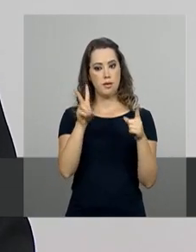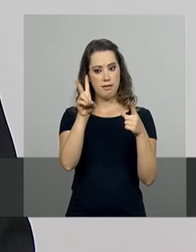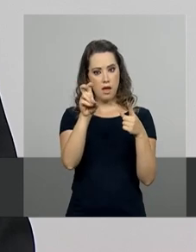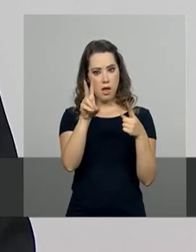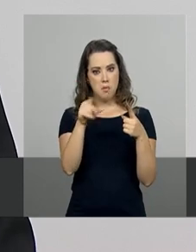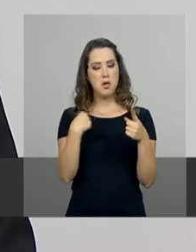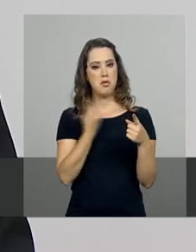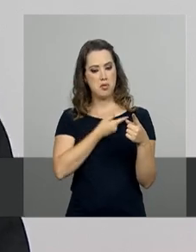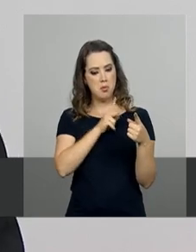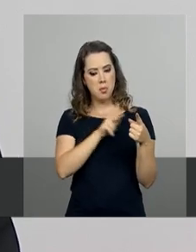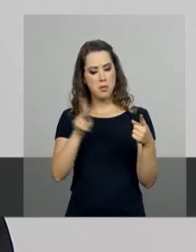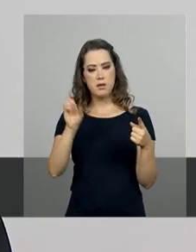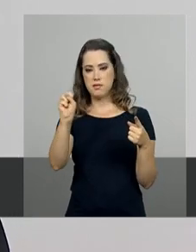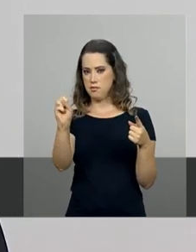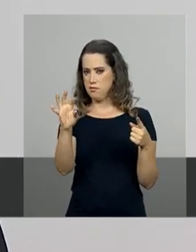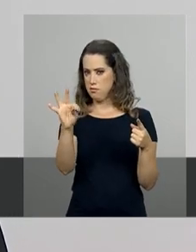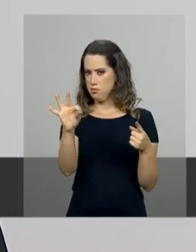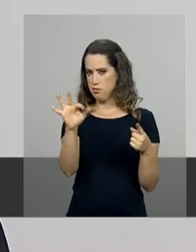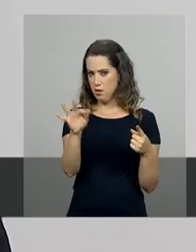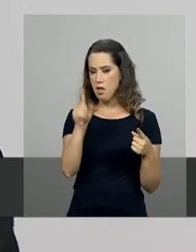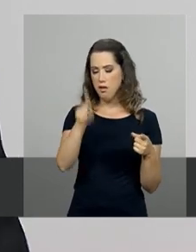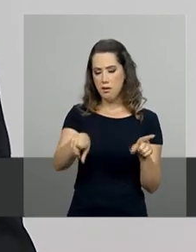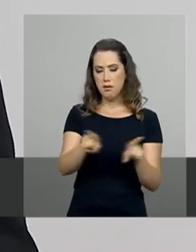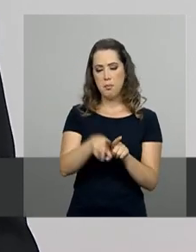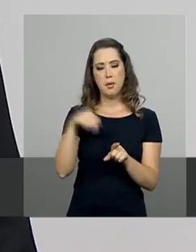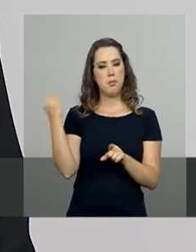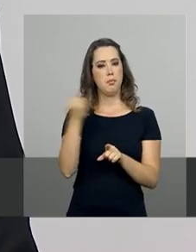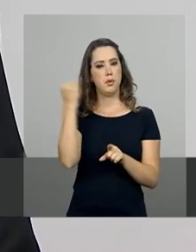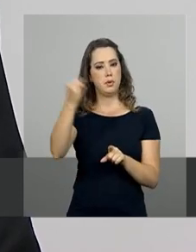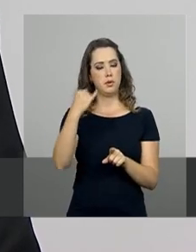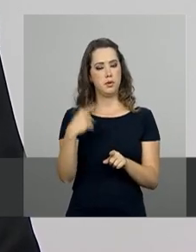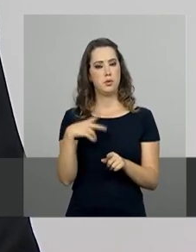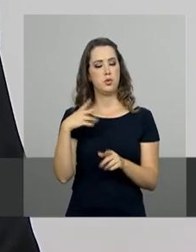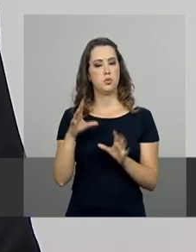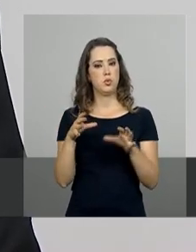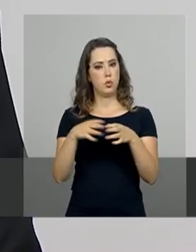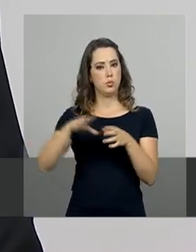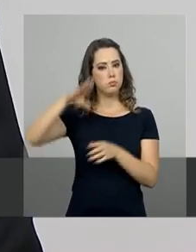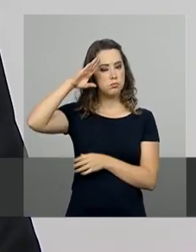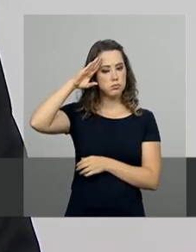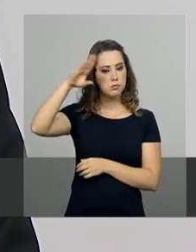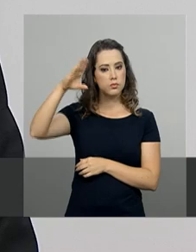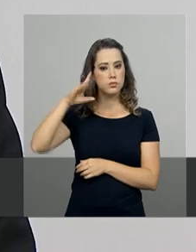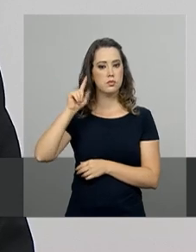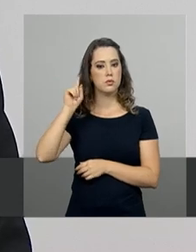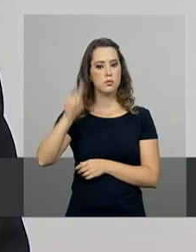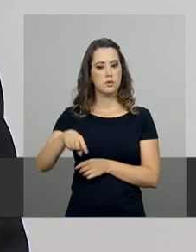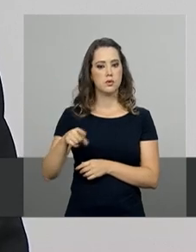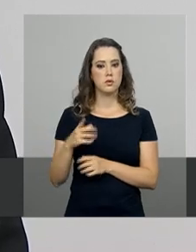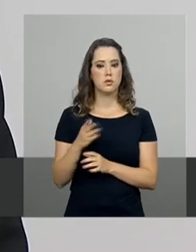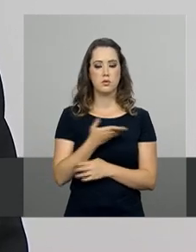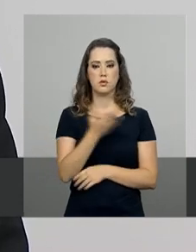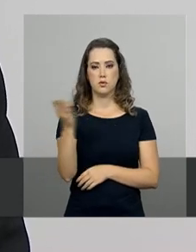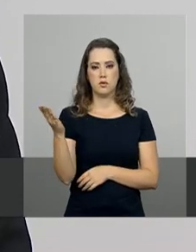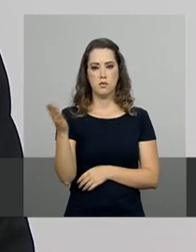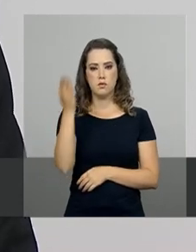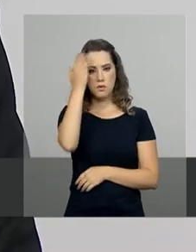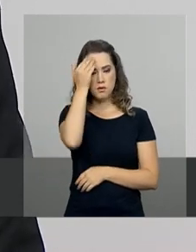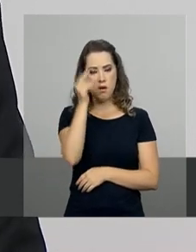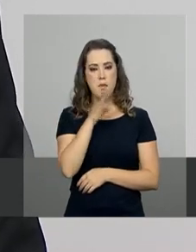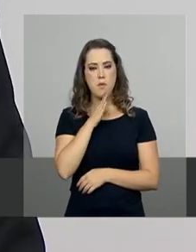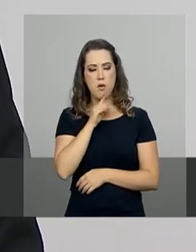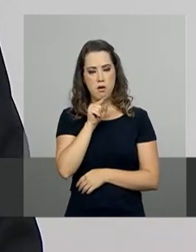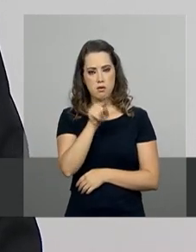também um tema de extrema importância para as forças armadas que as senhoras e os senhores devem ter